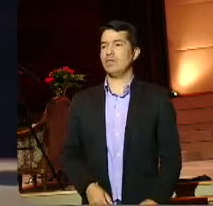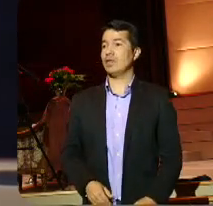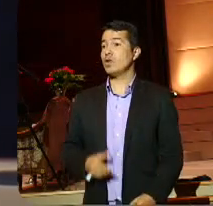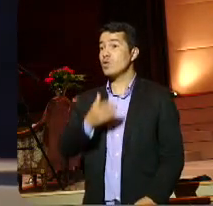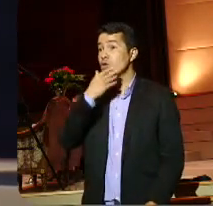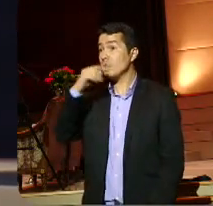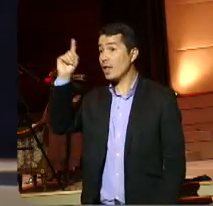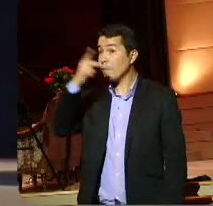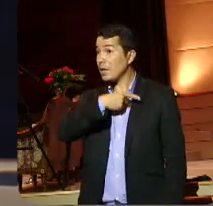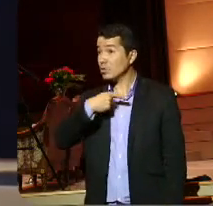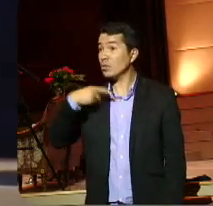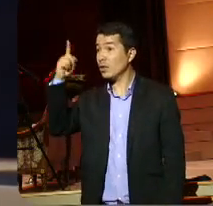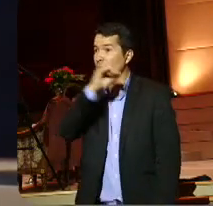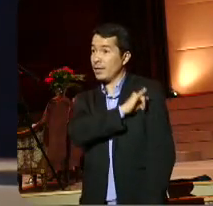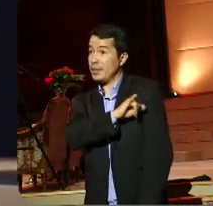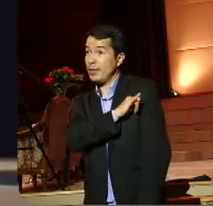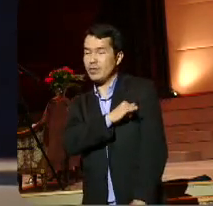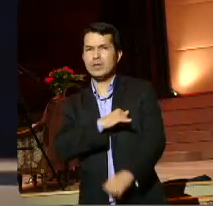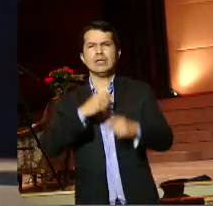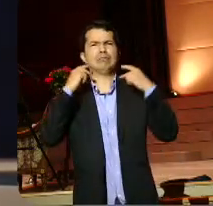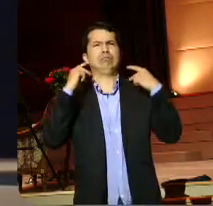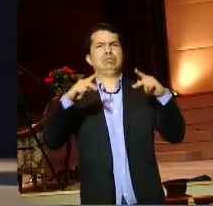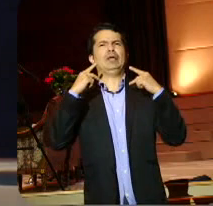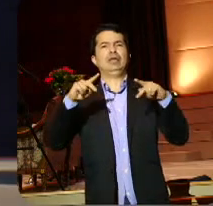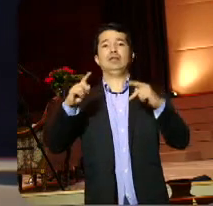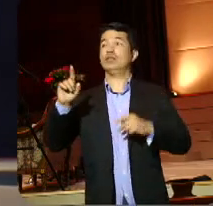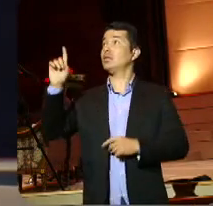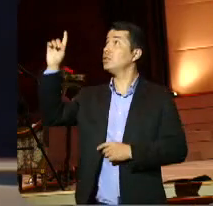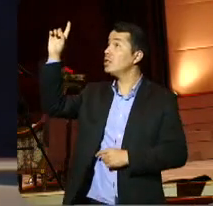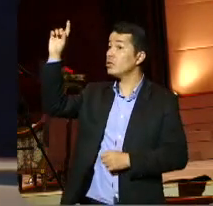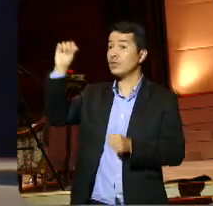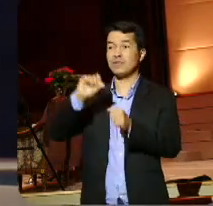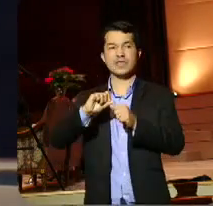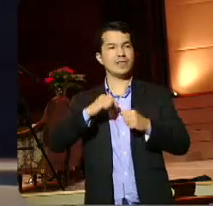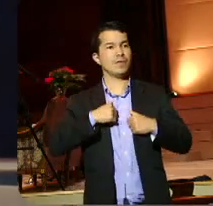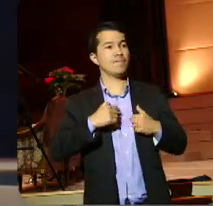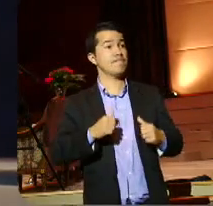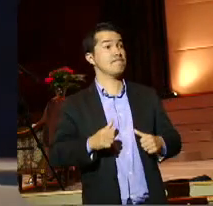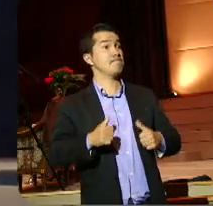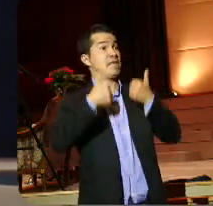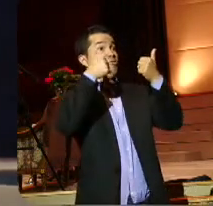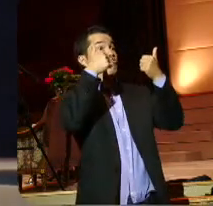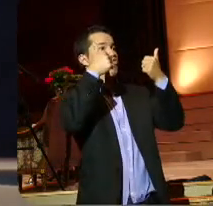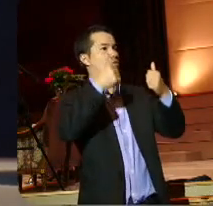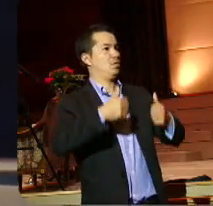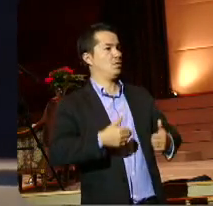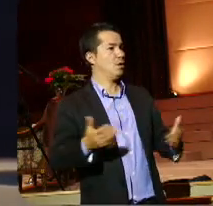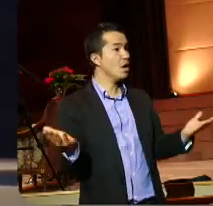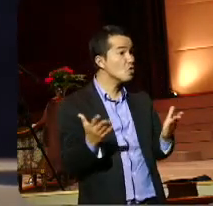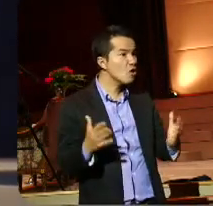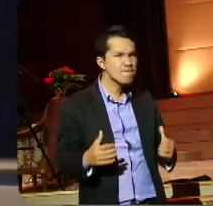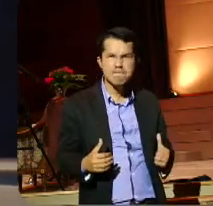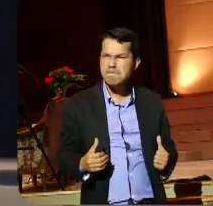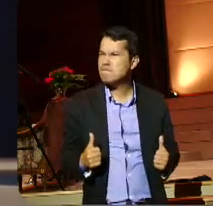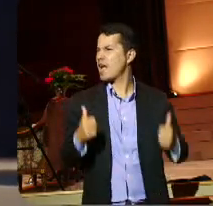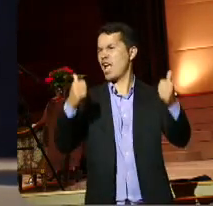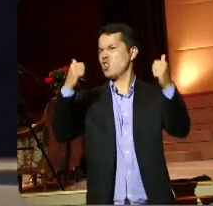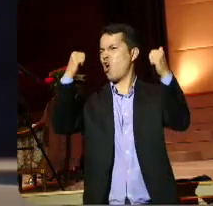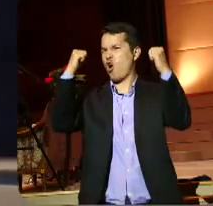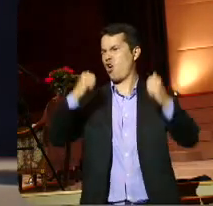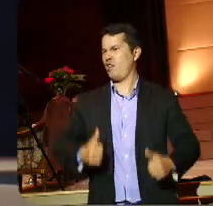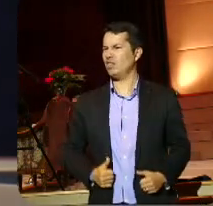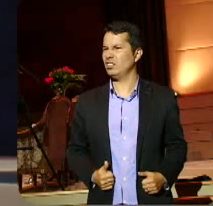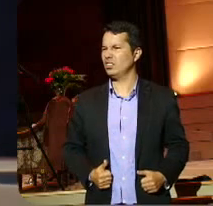era. Eu quero dizer para você o seguinte, que quando Deus entra na nossa história, não importa o que tenha acontecido na nossa